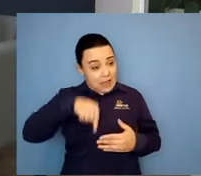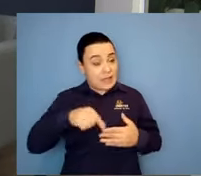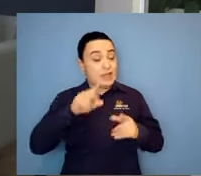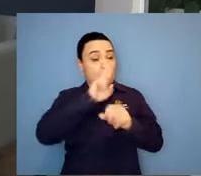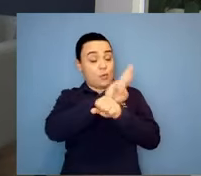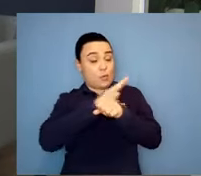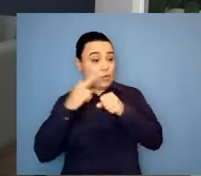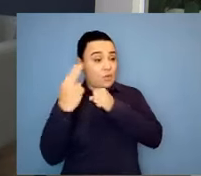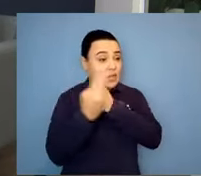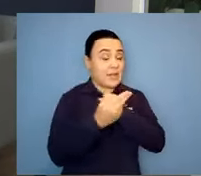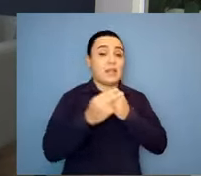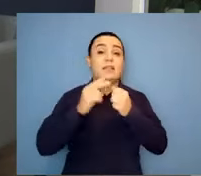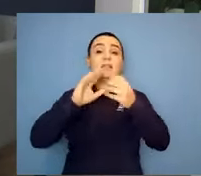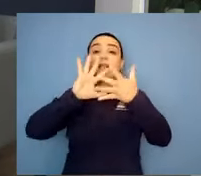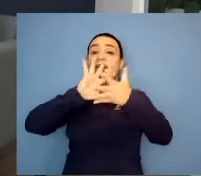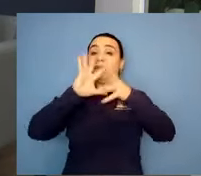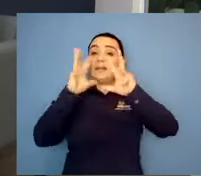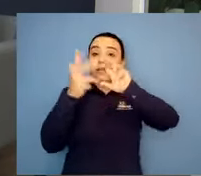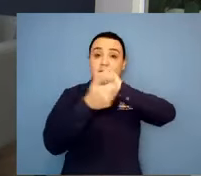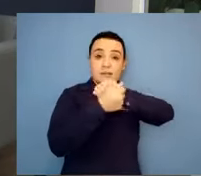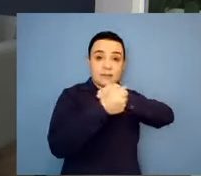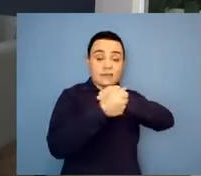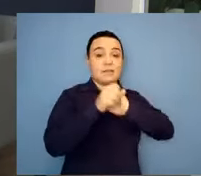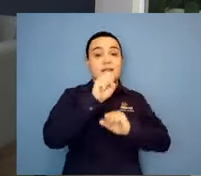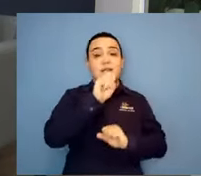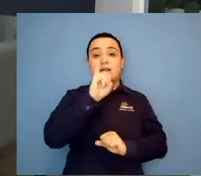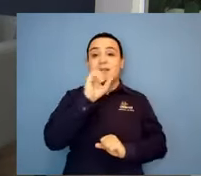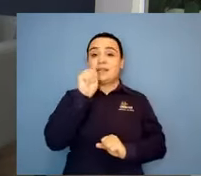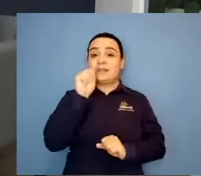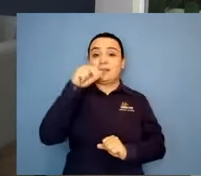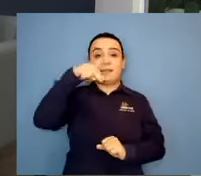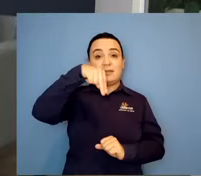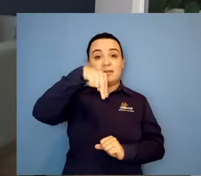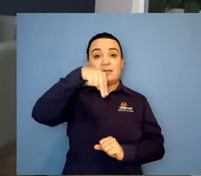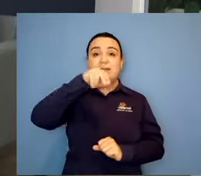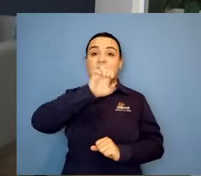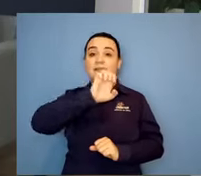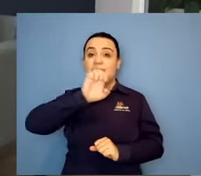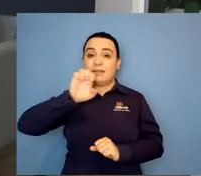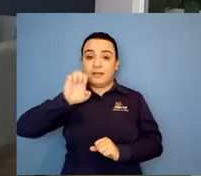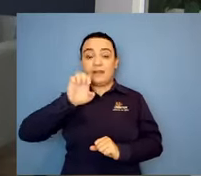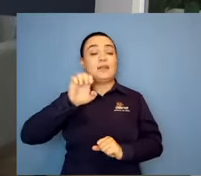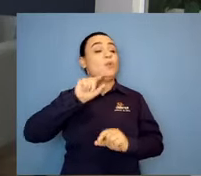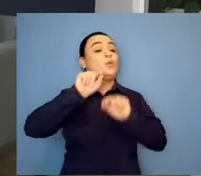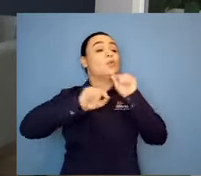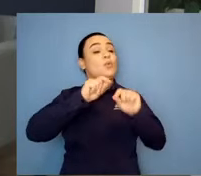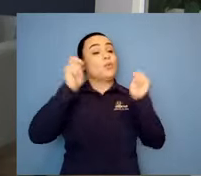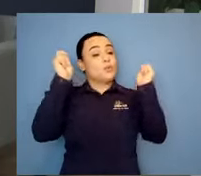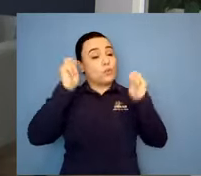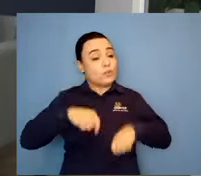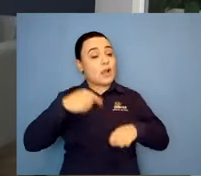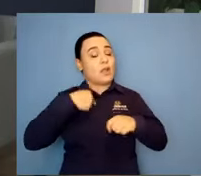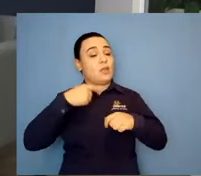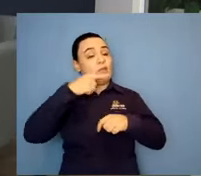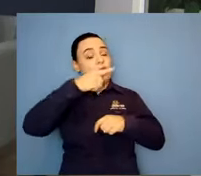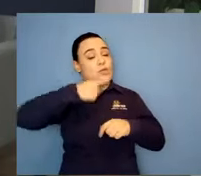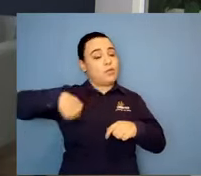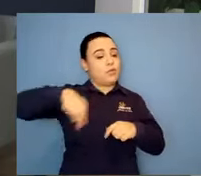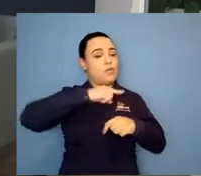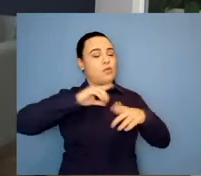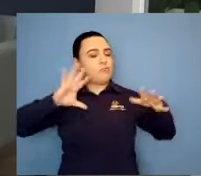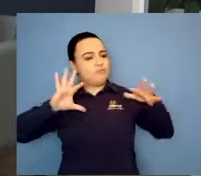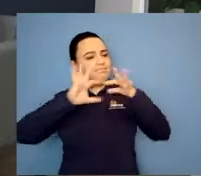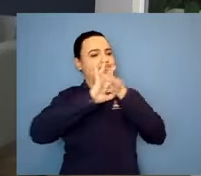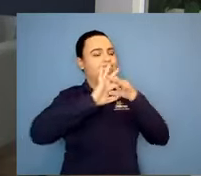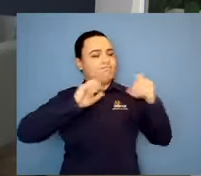né? Que é o nosso núcleo de inclusão, no que pudermos colaborar com esse trabalho tão fantástico e deixar as